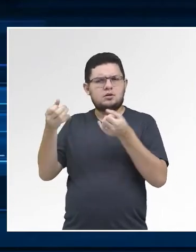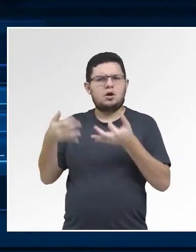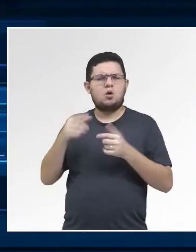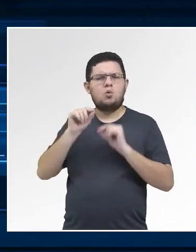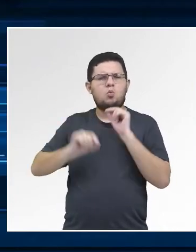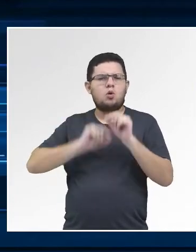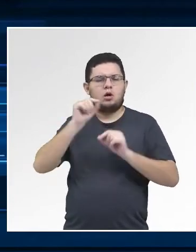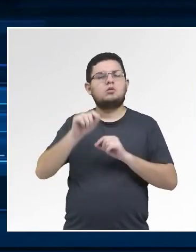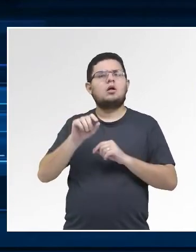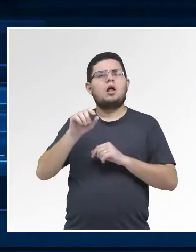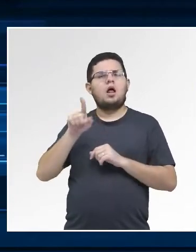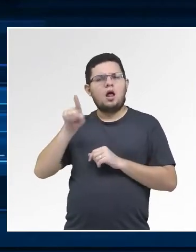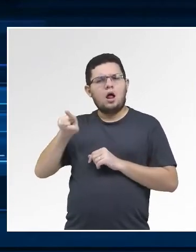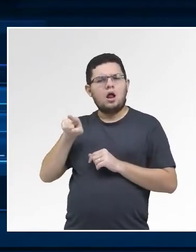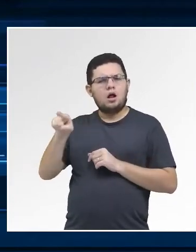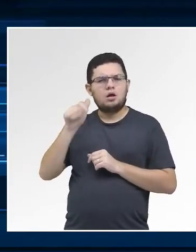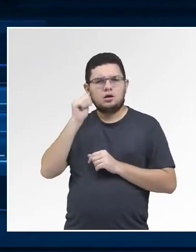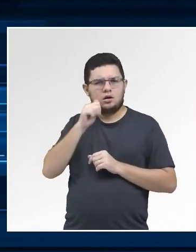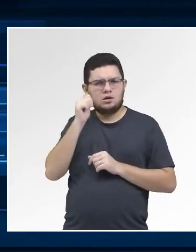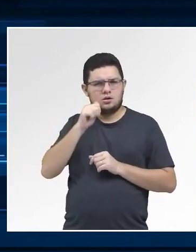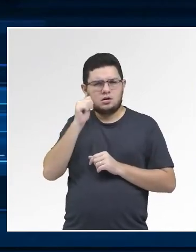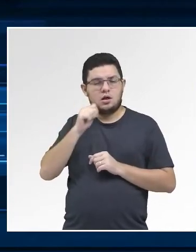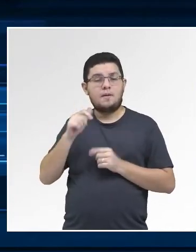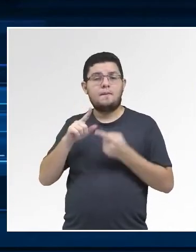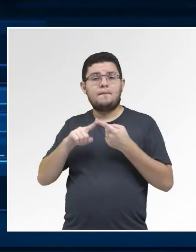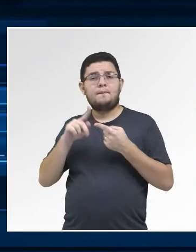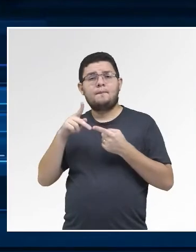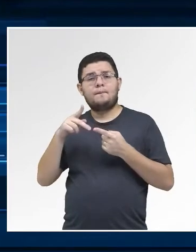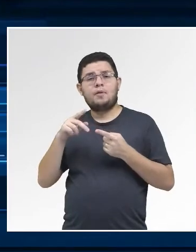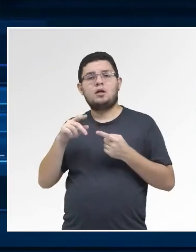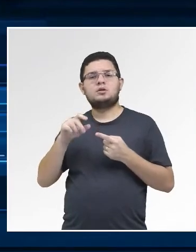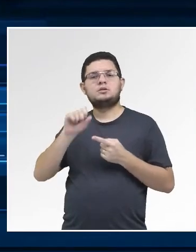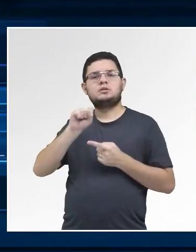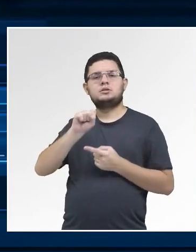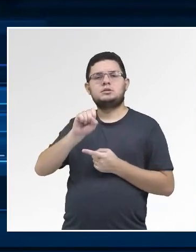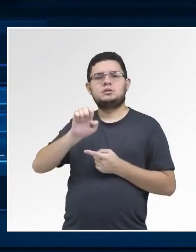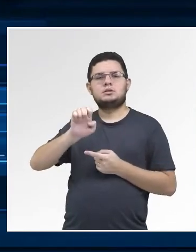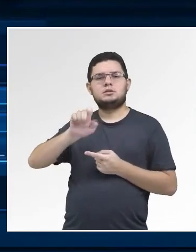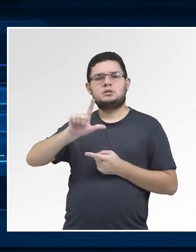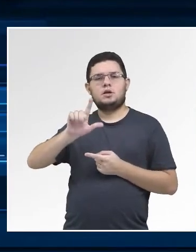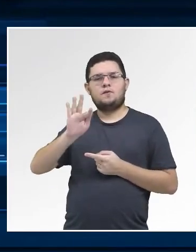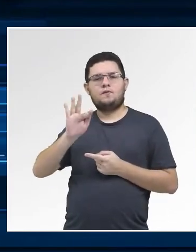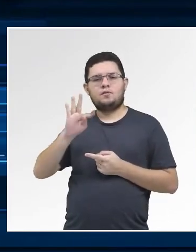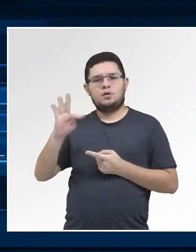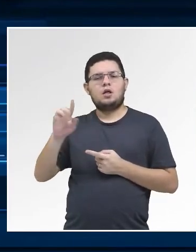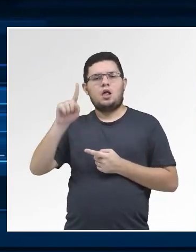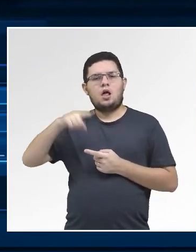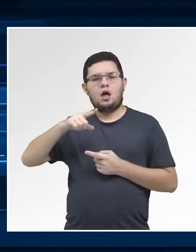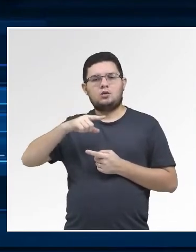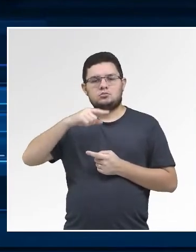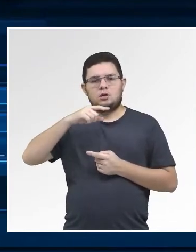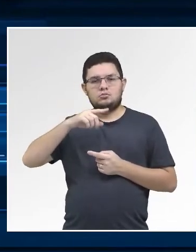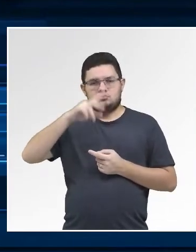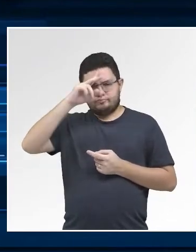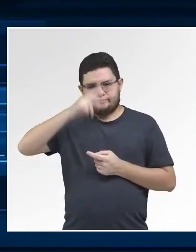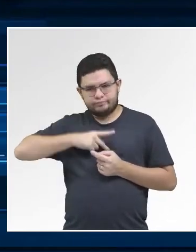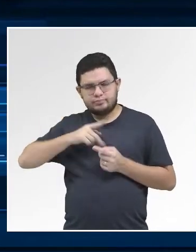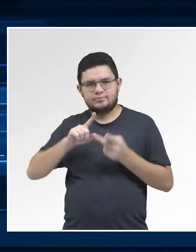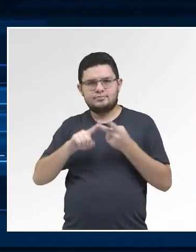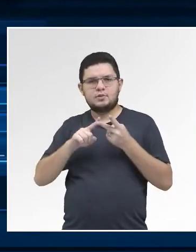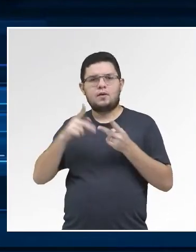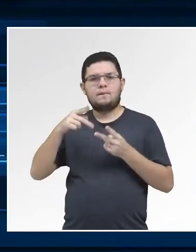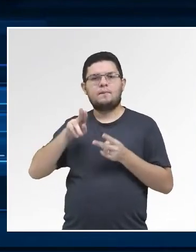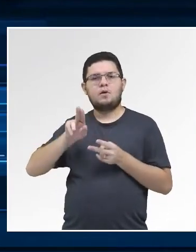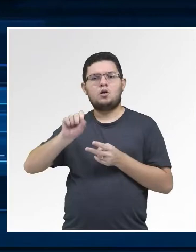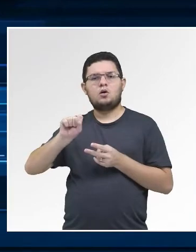e selfish, ok? Selfish é egoísta e push é aquela pessoa que força muito situações que não existem, né? Às vezes uma